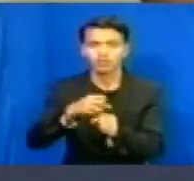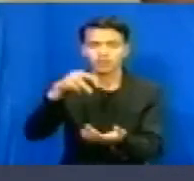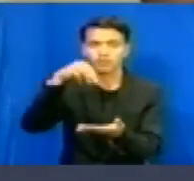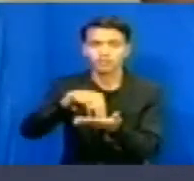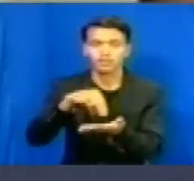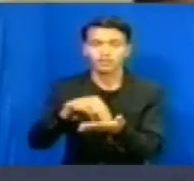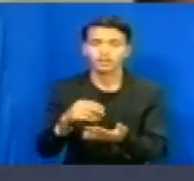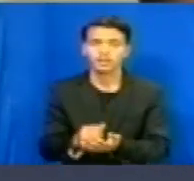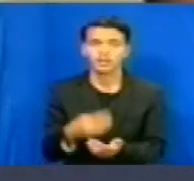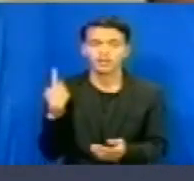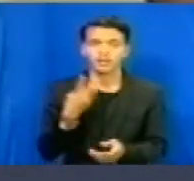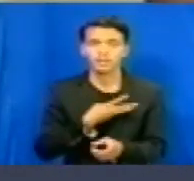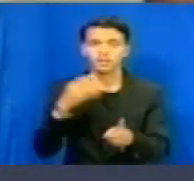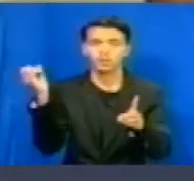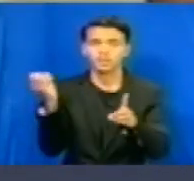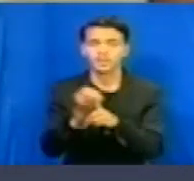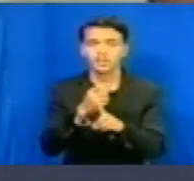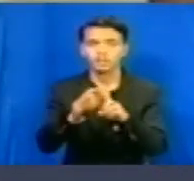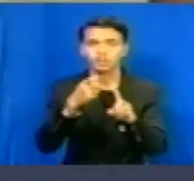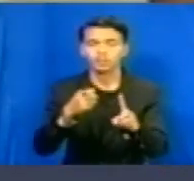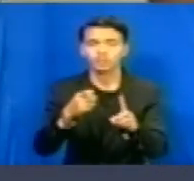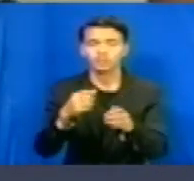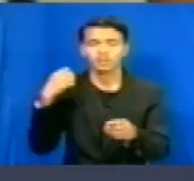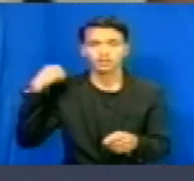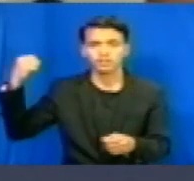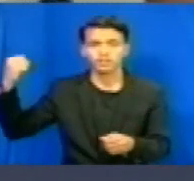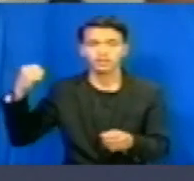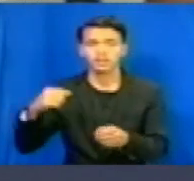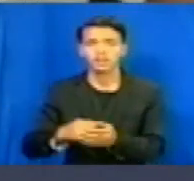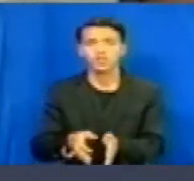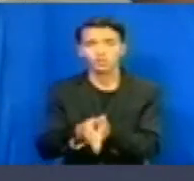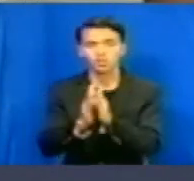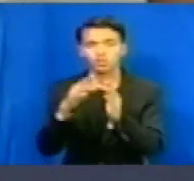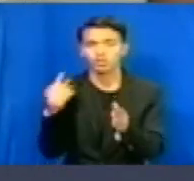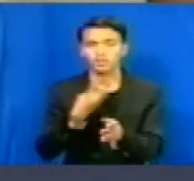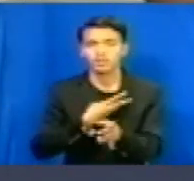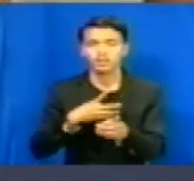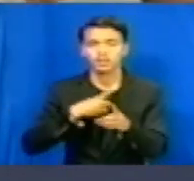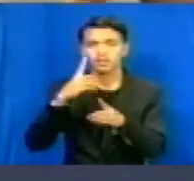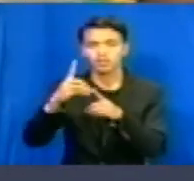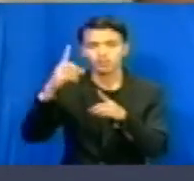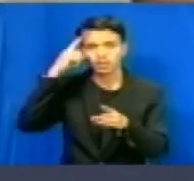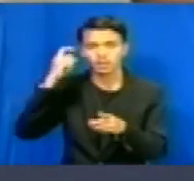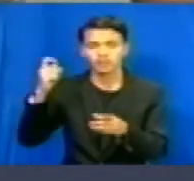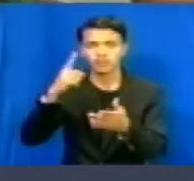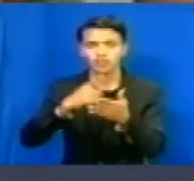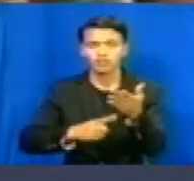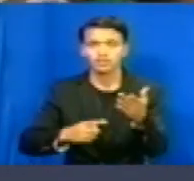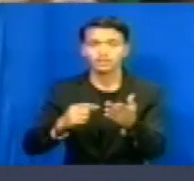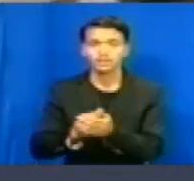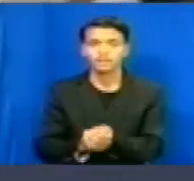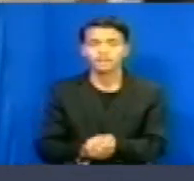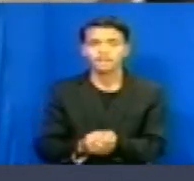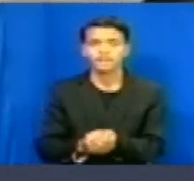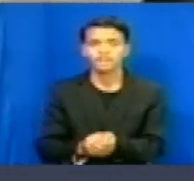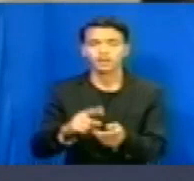Juan, nima caminha objetivo, fundamento, manifestação, a sua Rússia direita, nha direito. Tamasama ka amila bele tu proses aprendizaje no